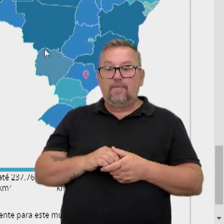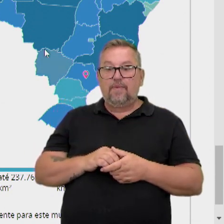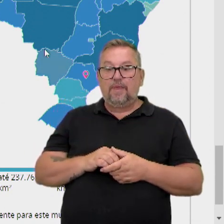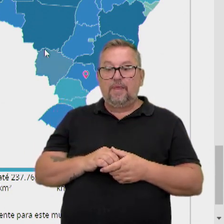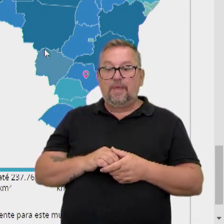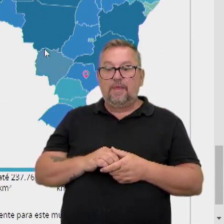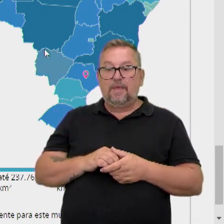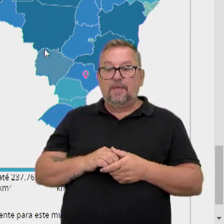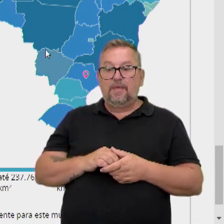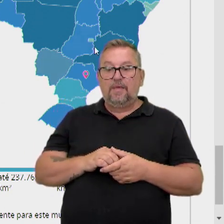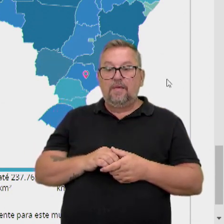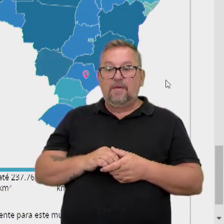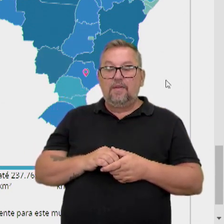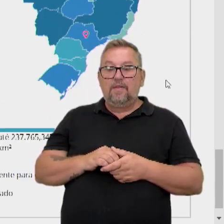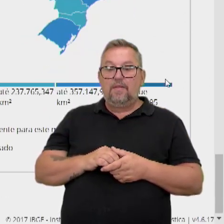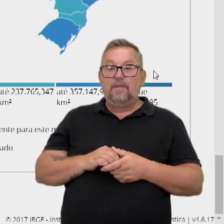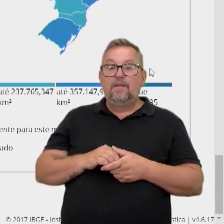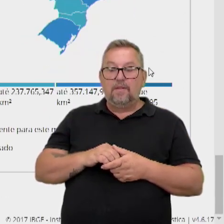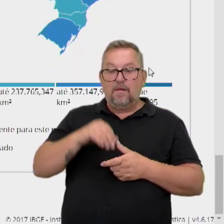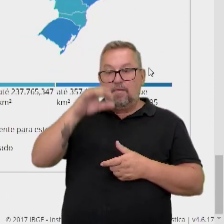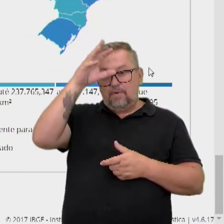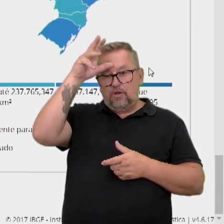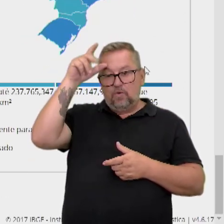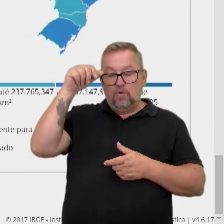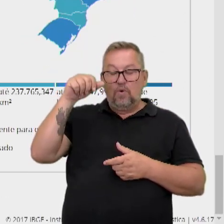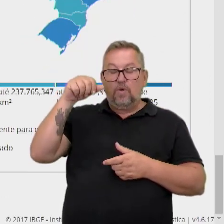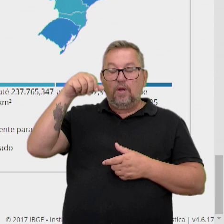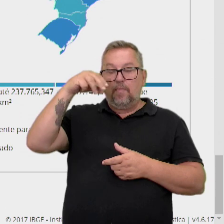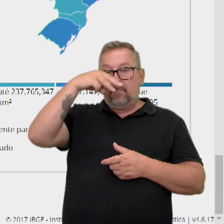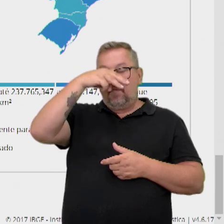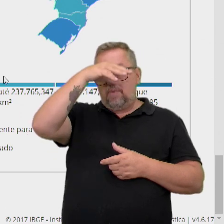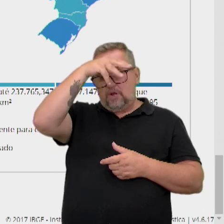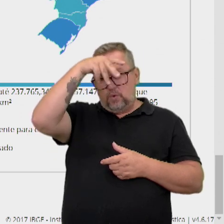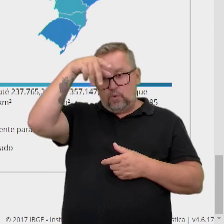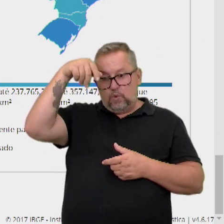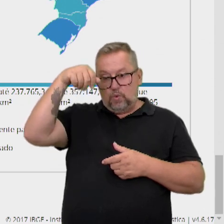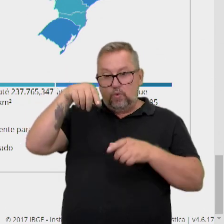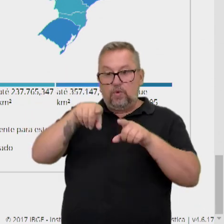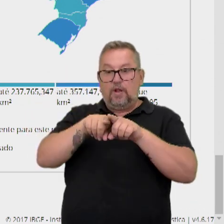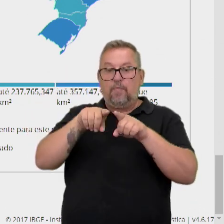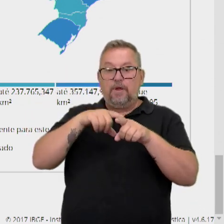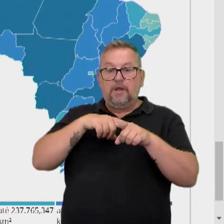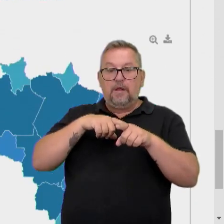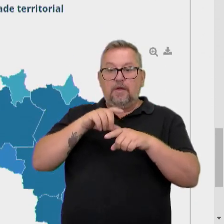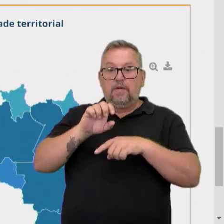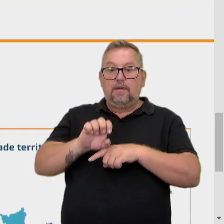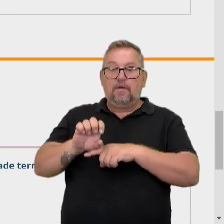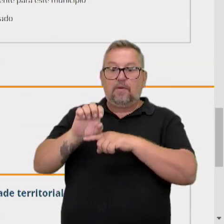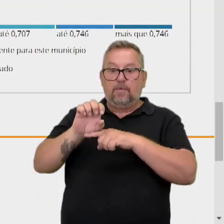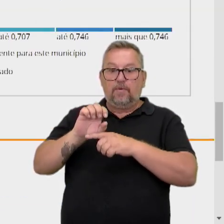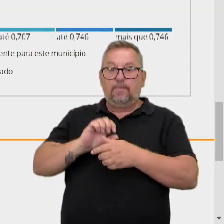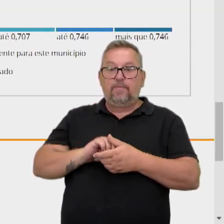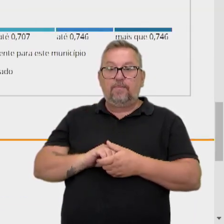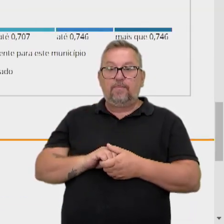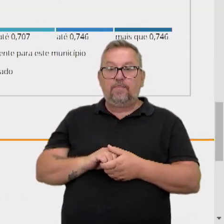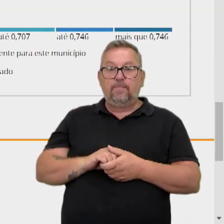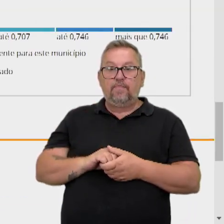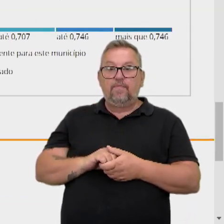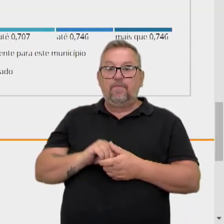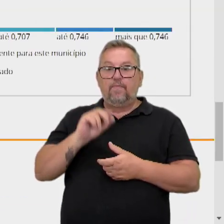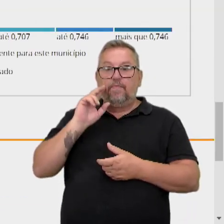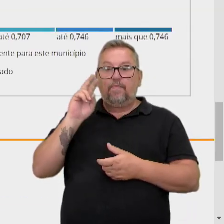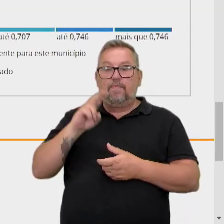do Amazonas, Mato Grosso, por exemplo, tem áreas maiores aí do que o estado de São Paulo, tá certo? Então nós vimos